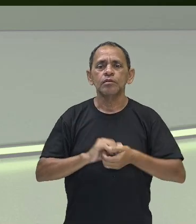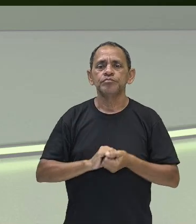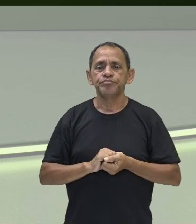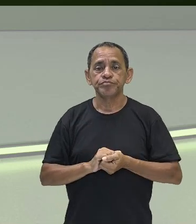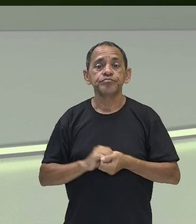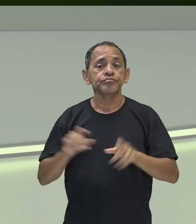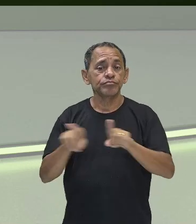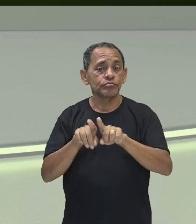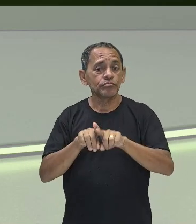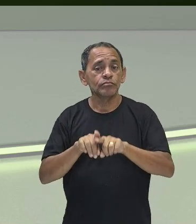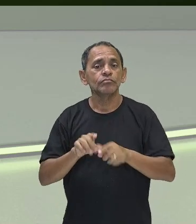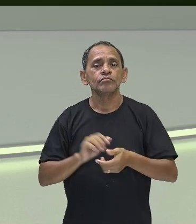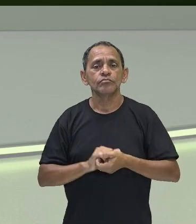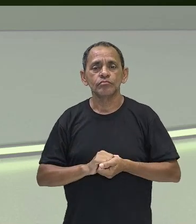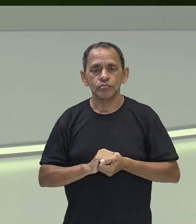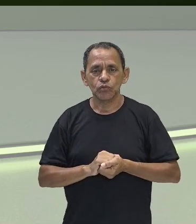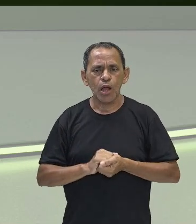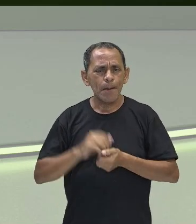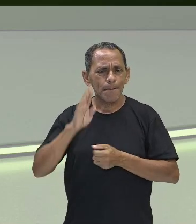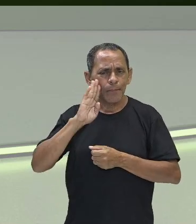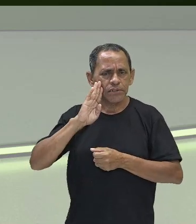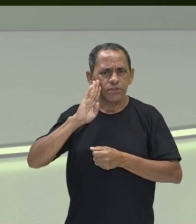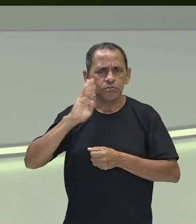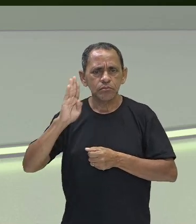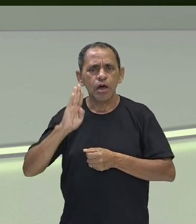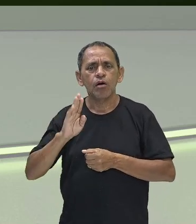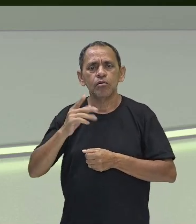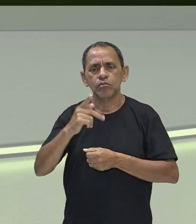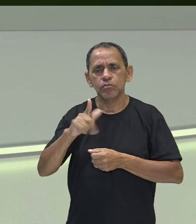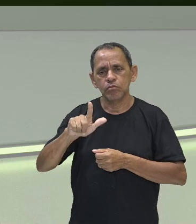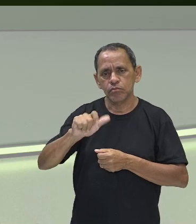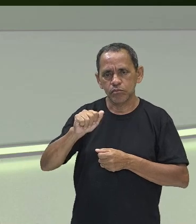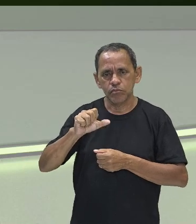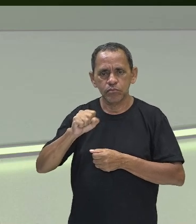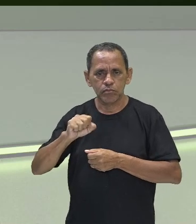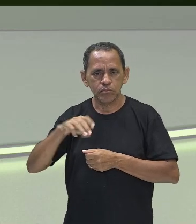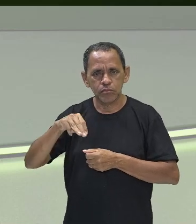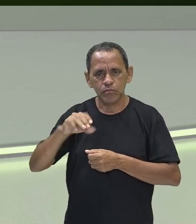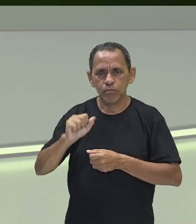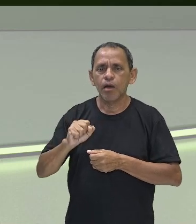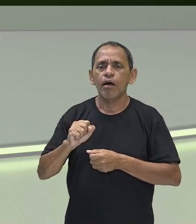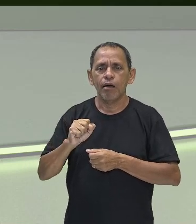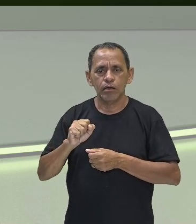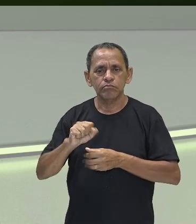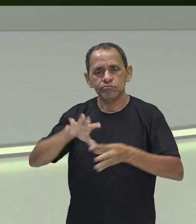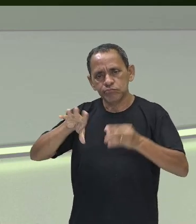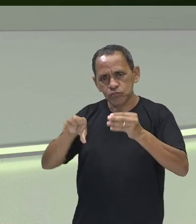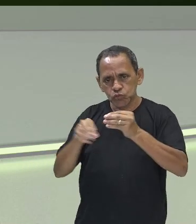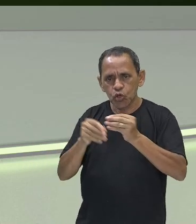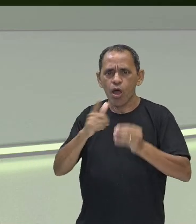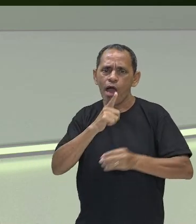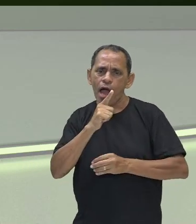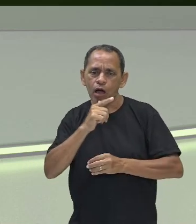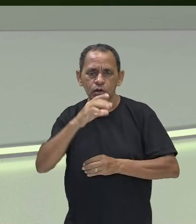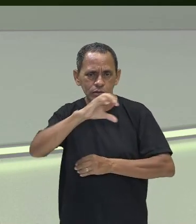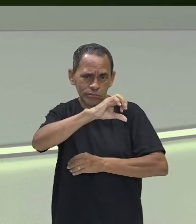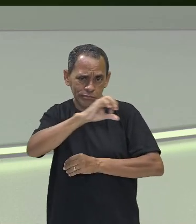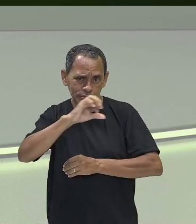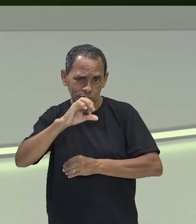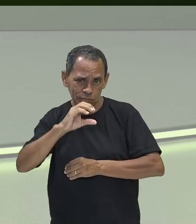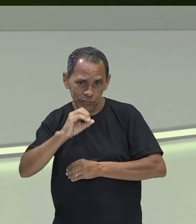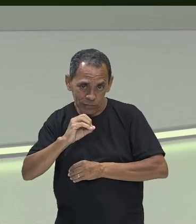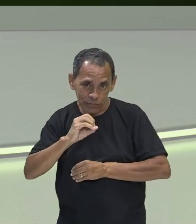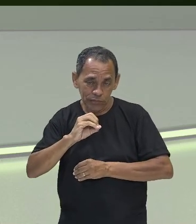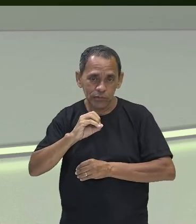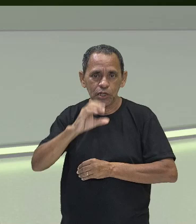sanguíneo, que é o principal componente do sangue, é composto por água. 90%